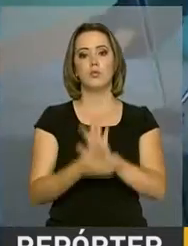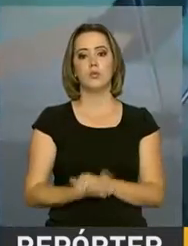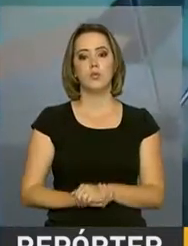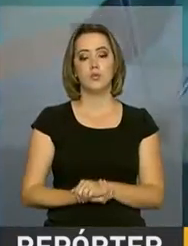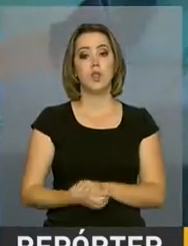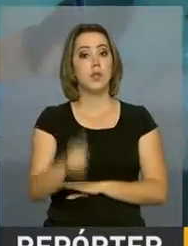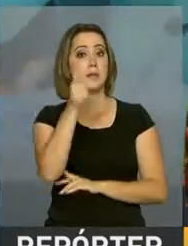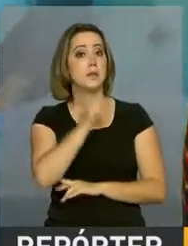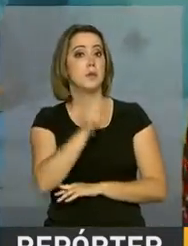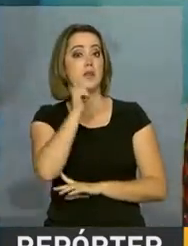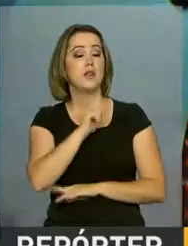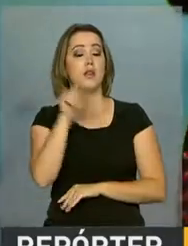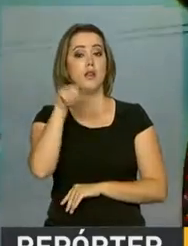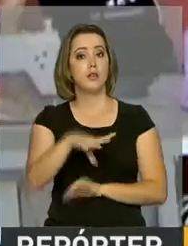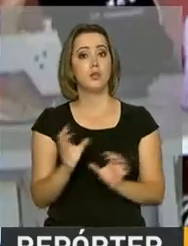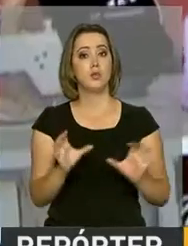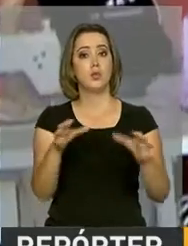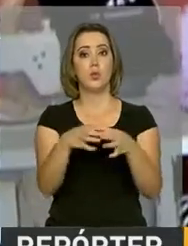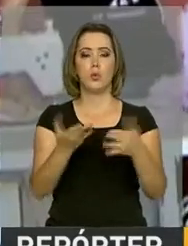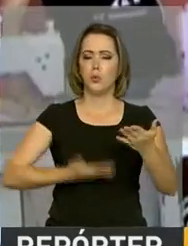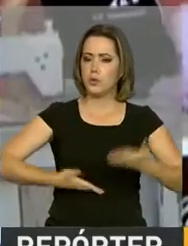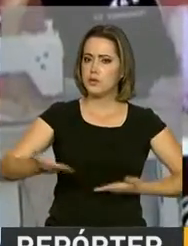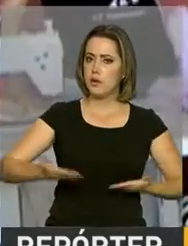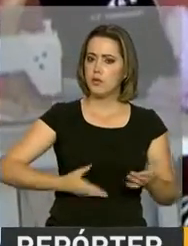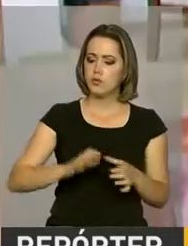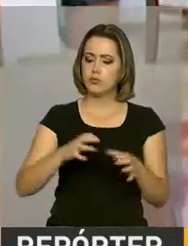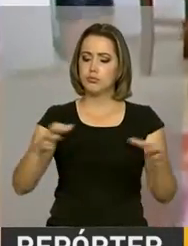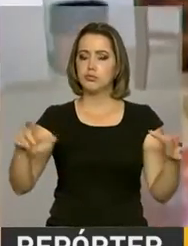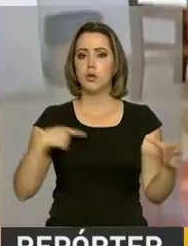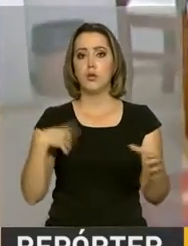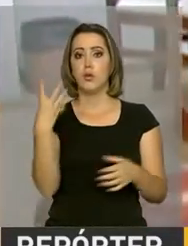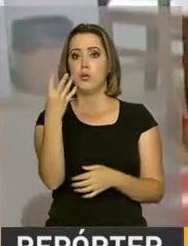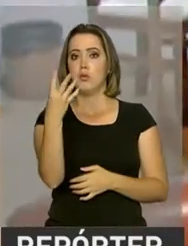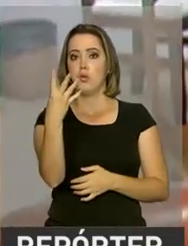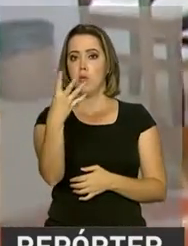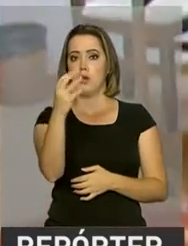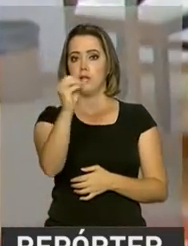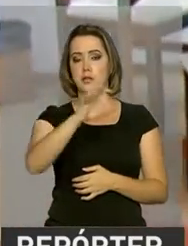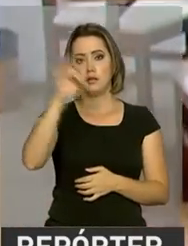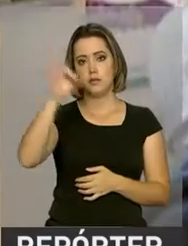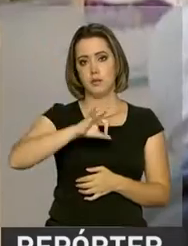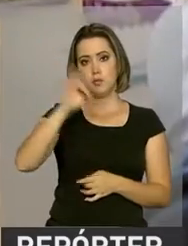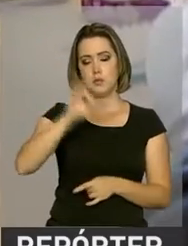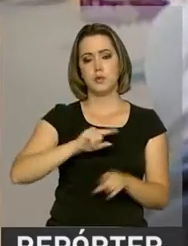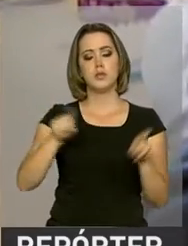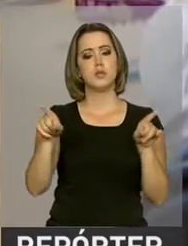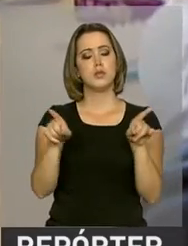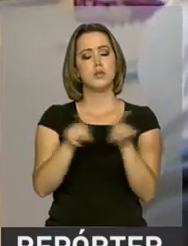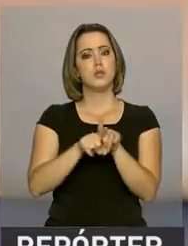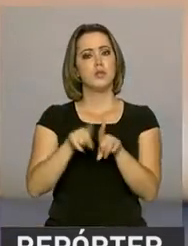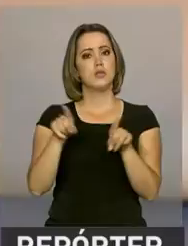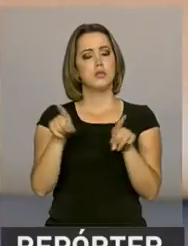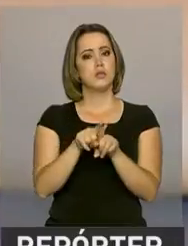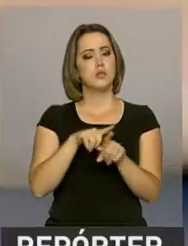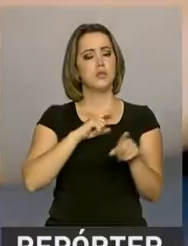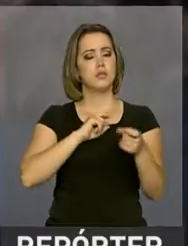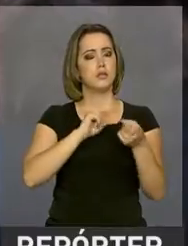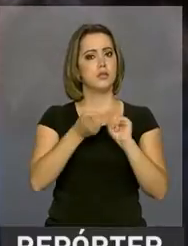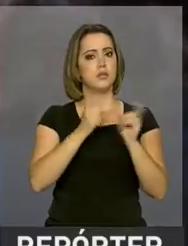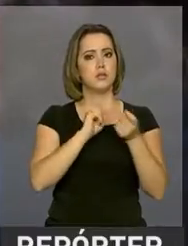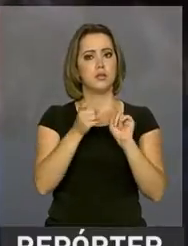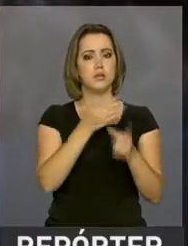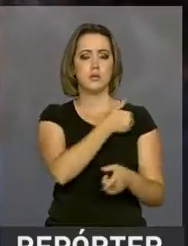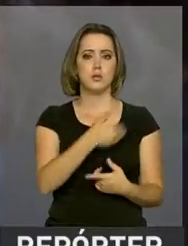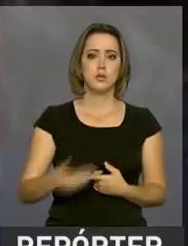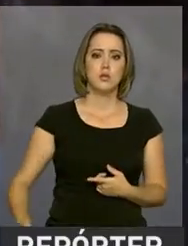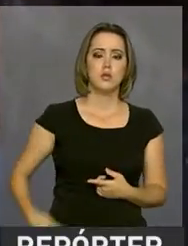são maioria no setor de serviços quase 40% e também na administração pública são mais de